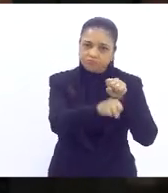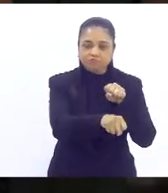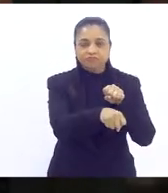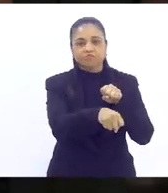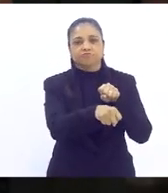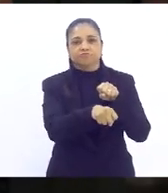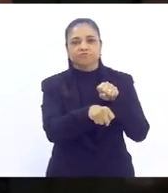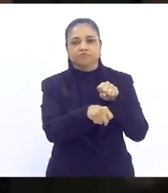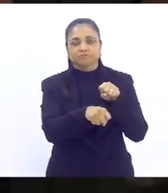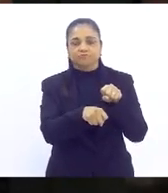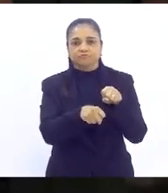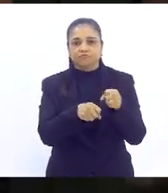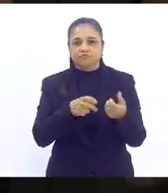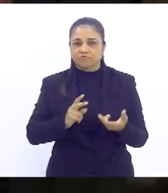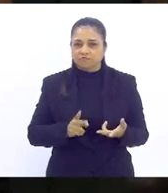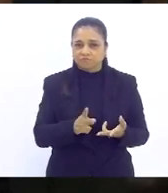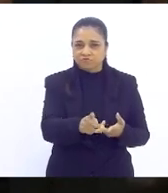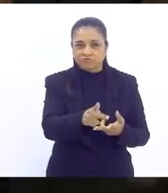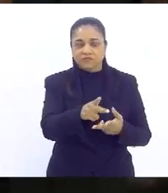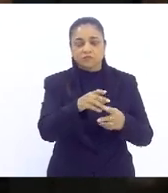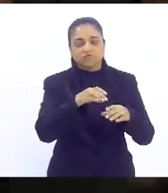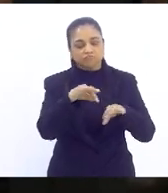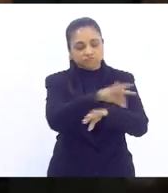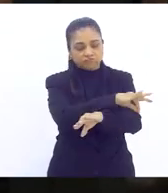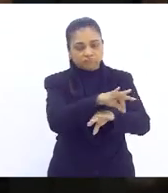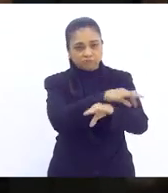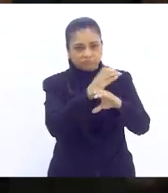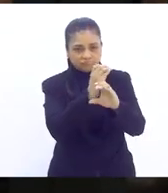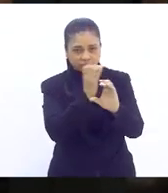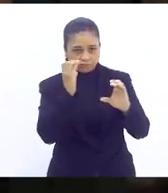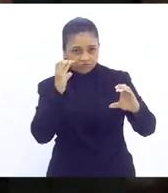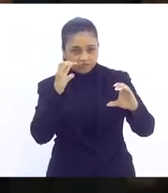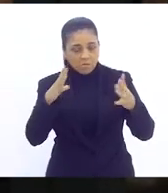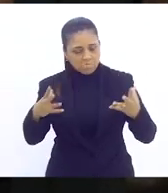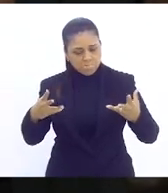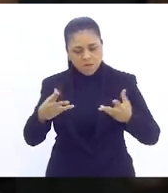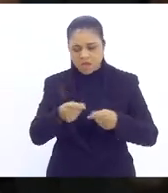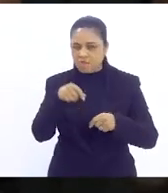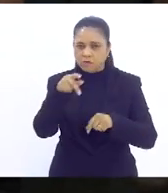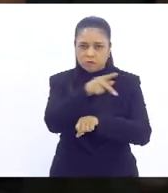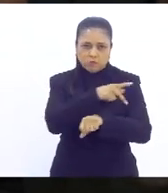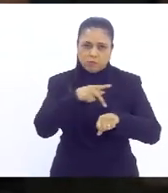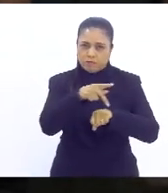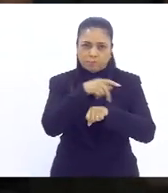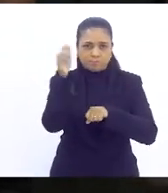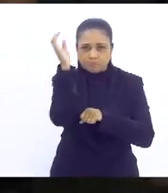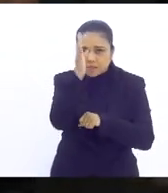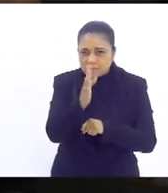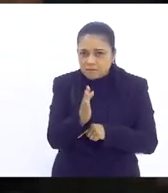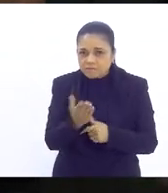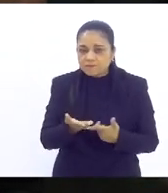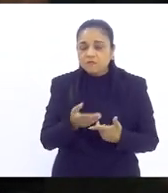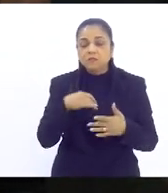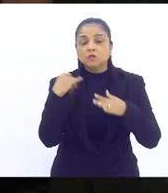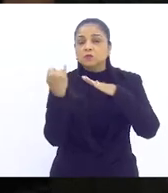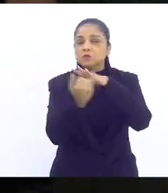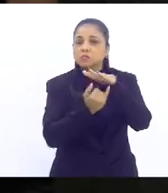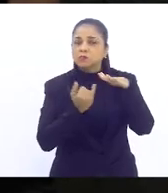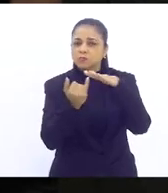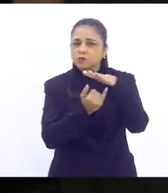já foi a nossa engenharia excelência no país o Instituto